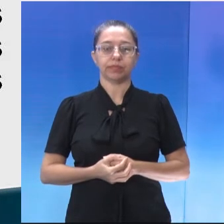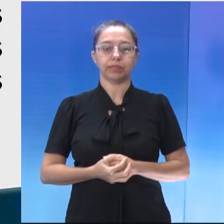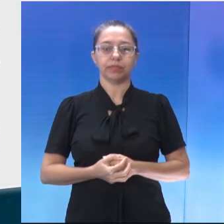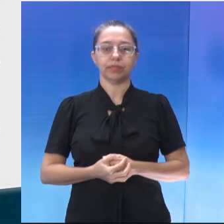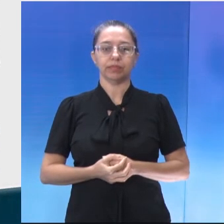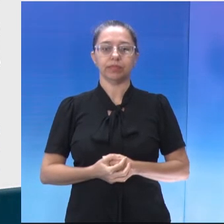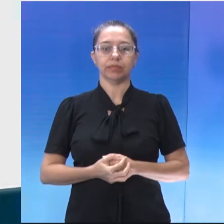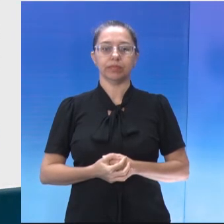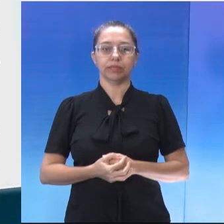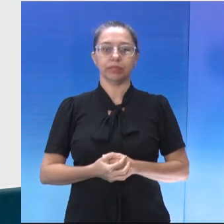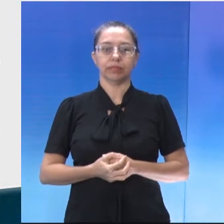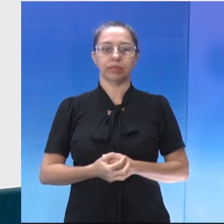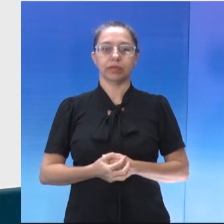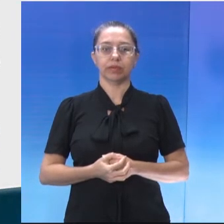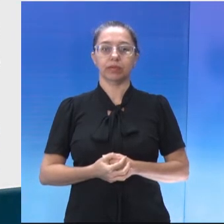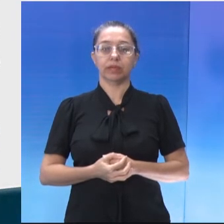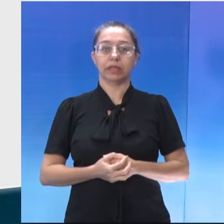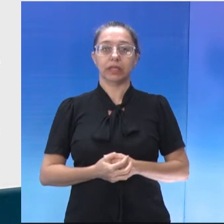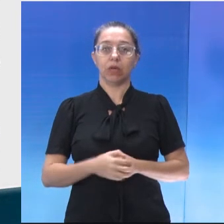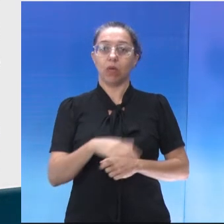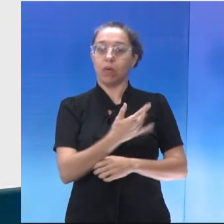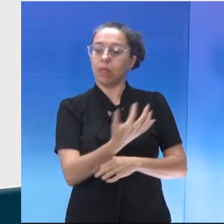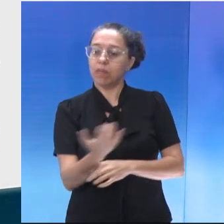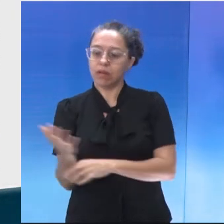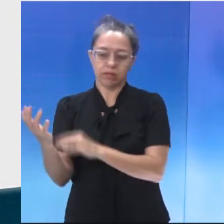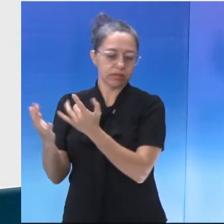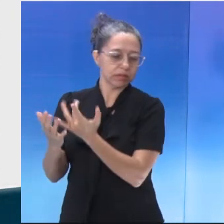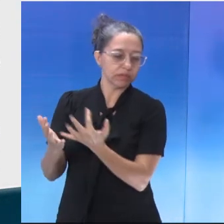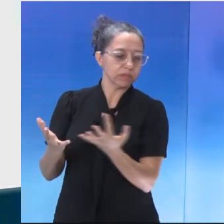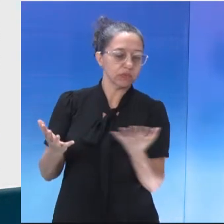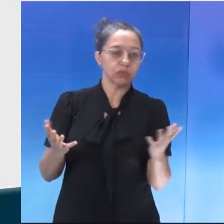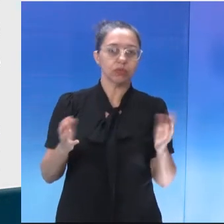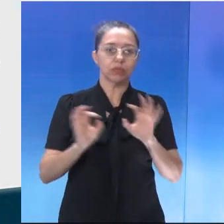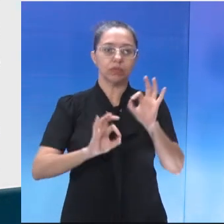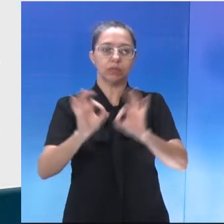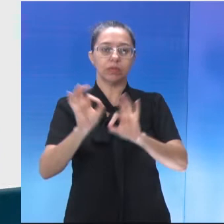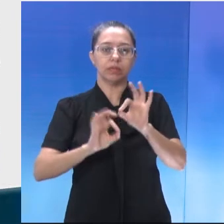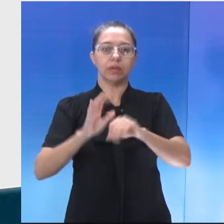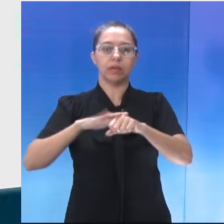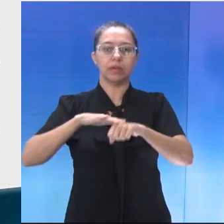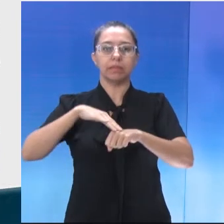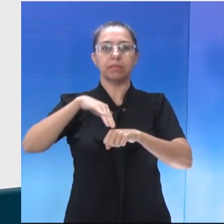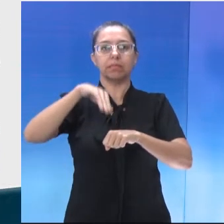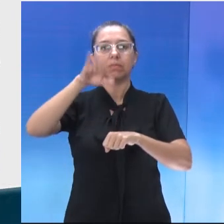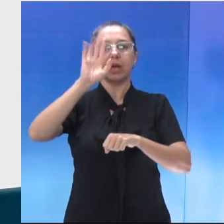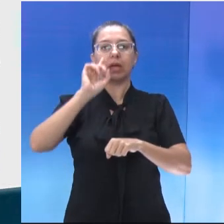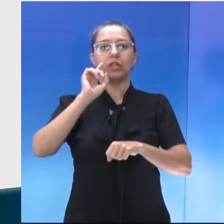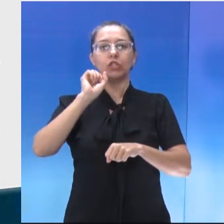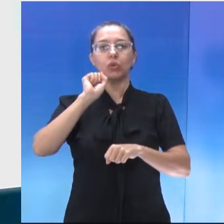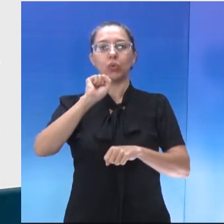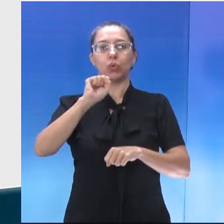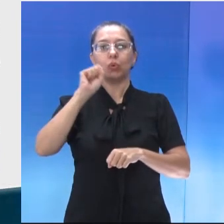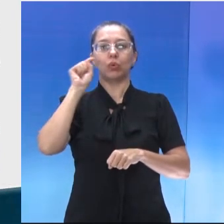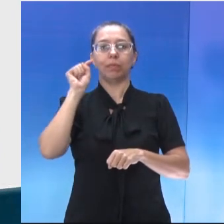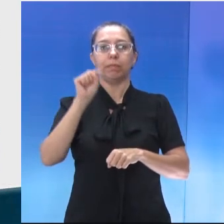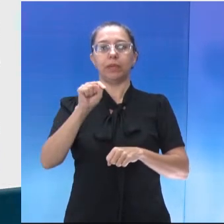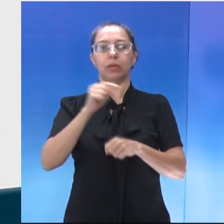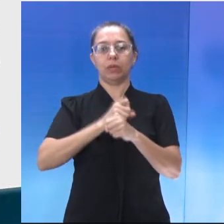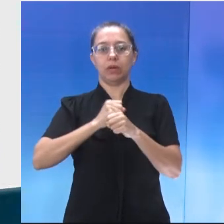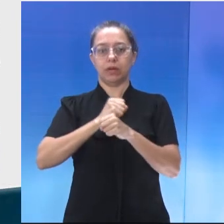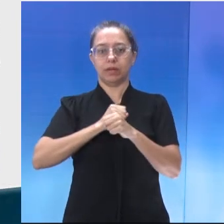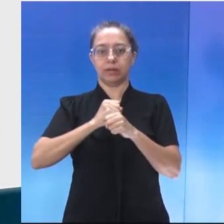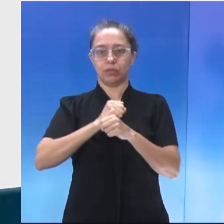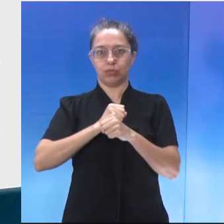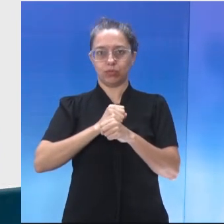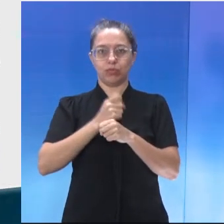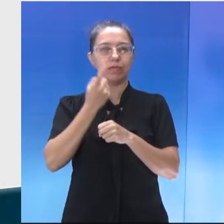A domesticação de plantas na floresta começou há mais de 8.000 anos. Vamos começar a fazer a continha